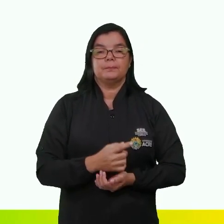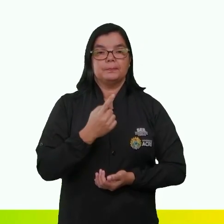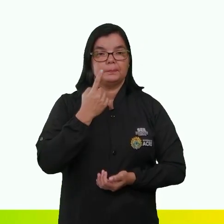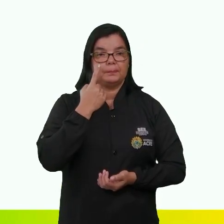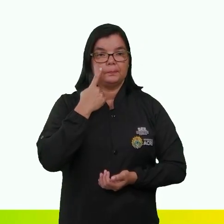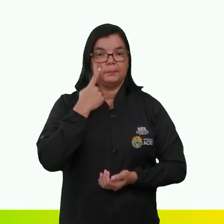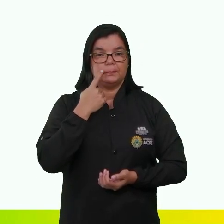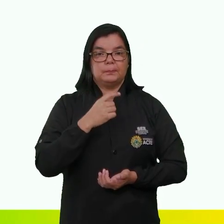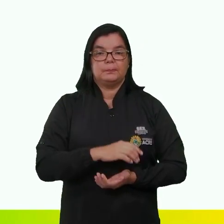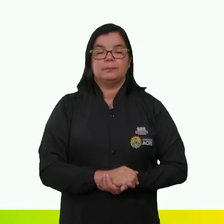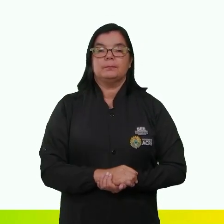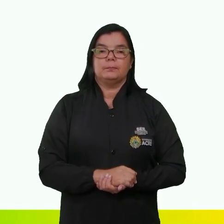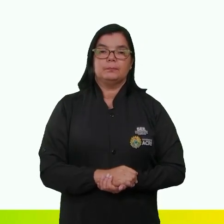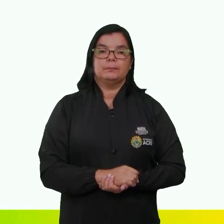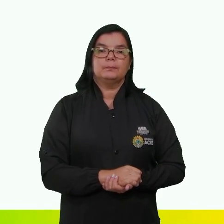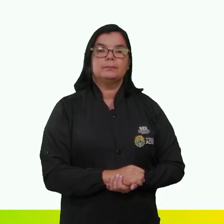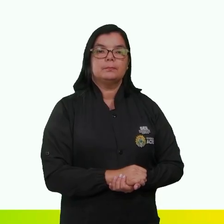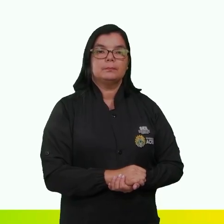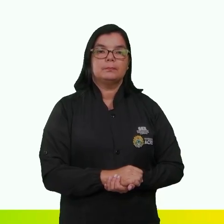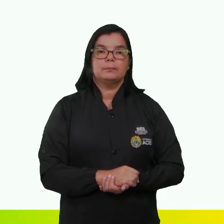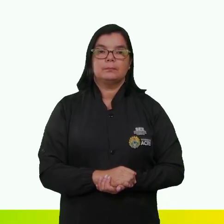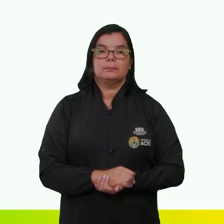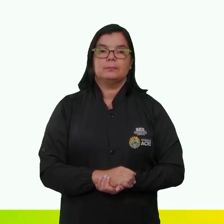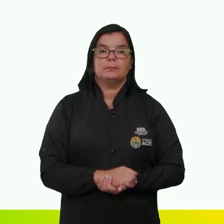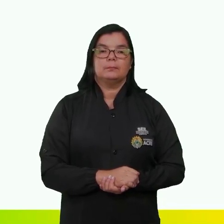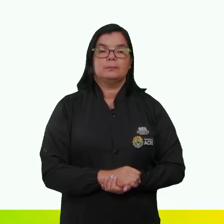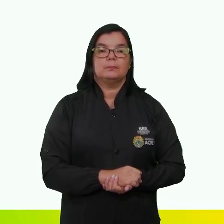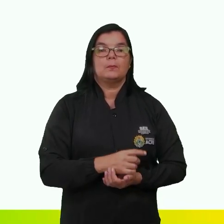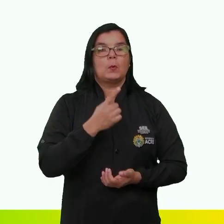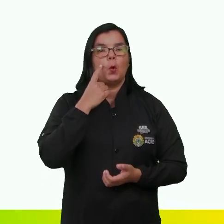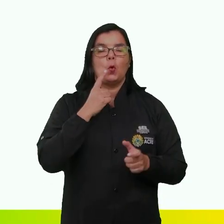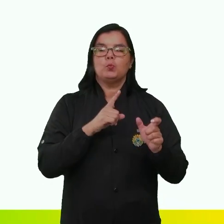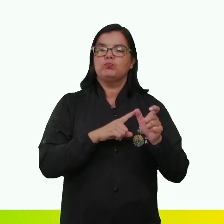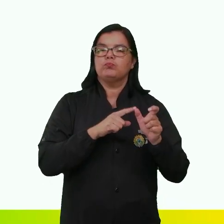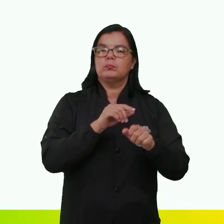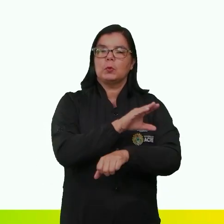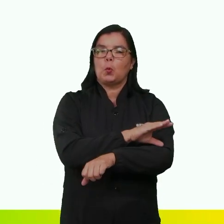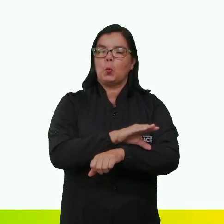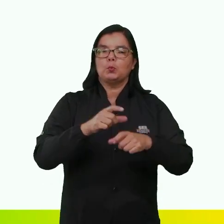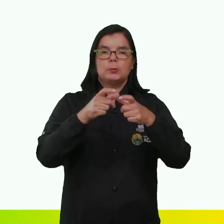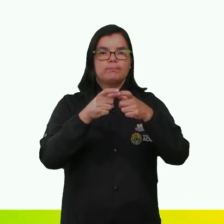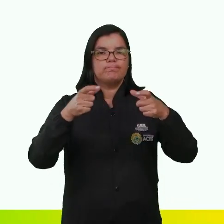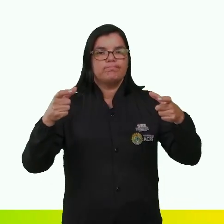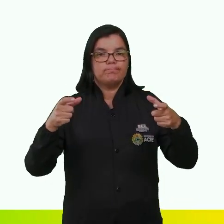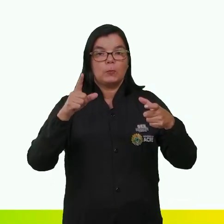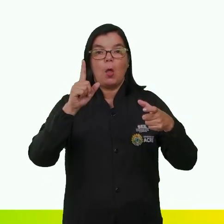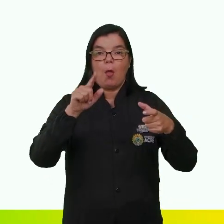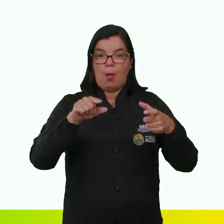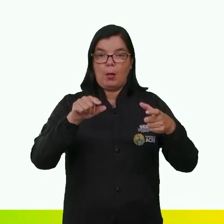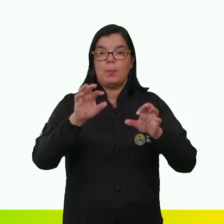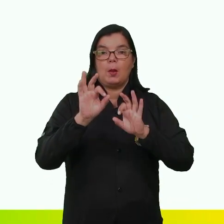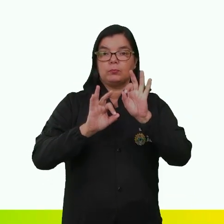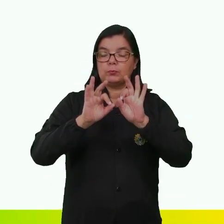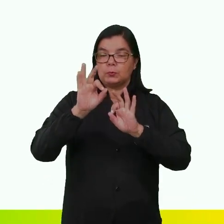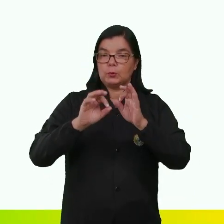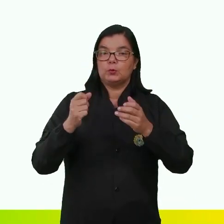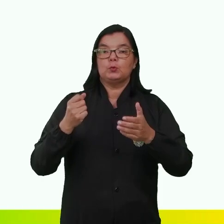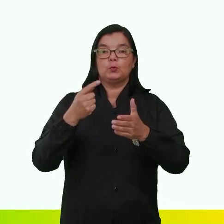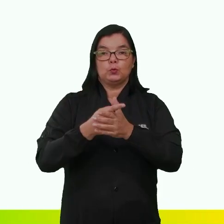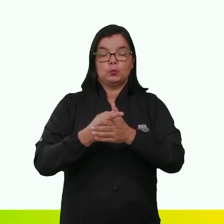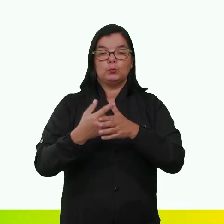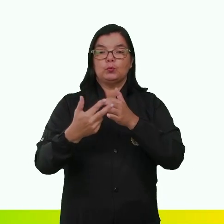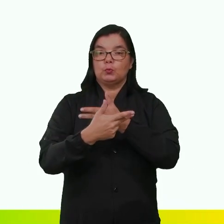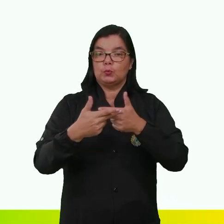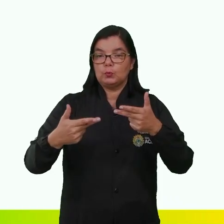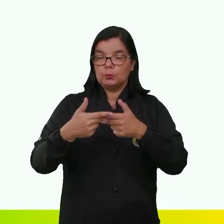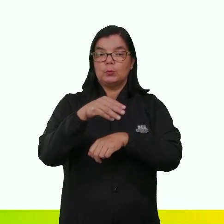acompanhem a leitura. A chamada cultura de massa é marcada pela produção e